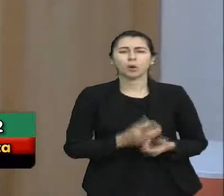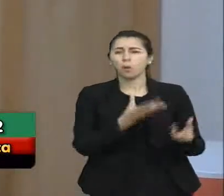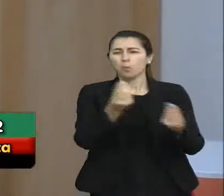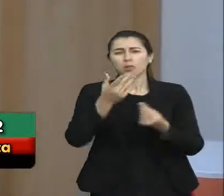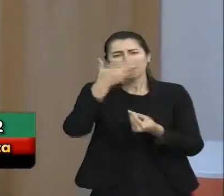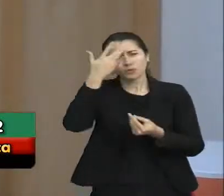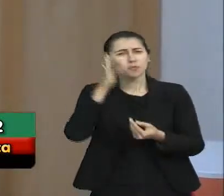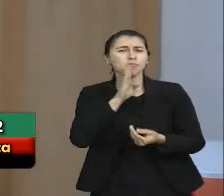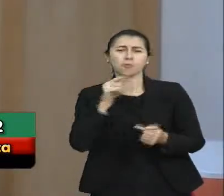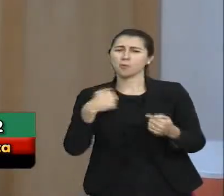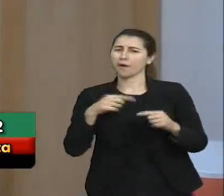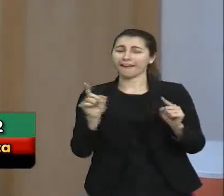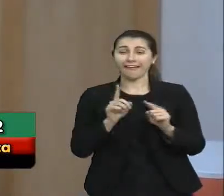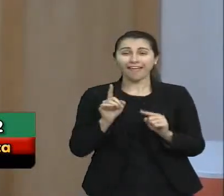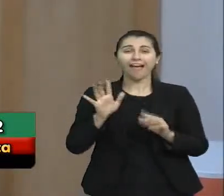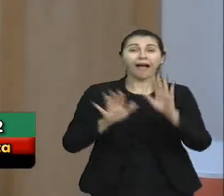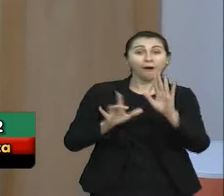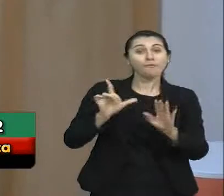sim.